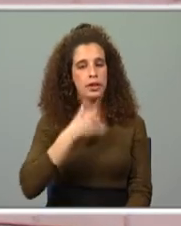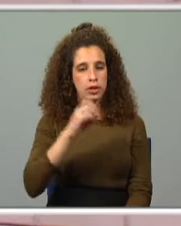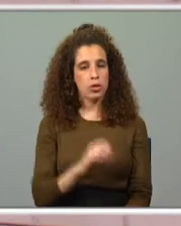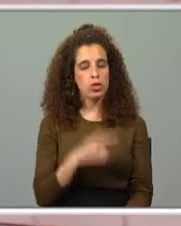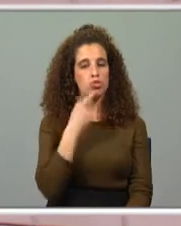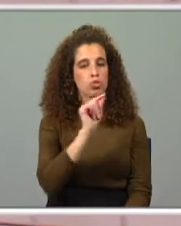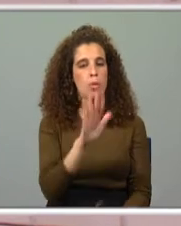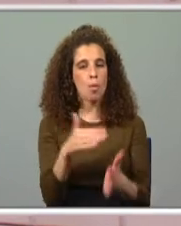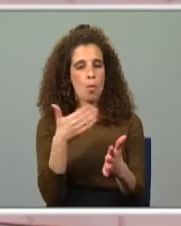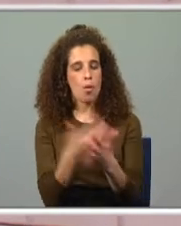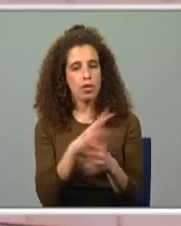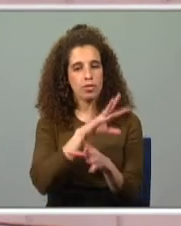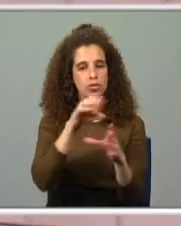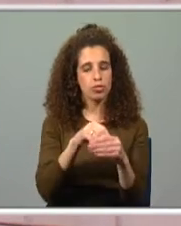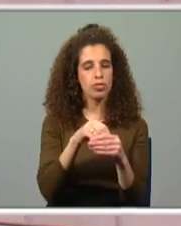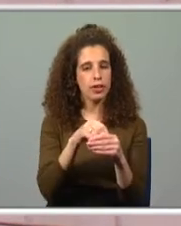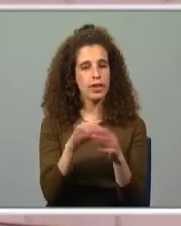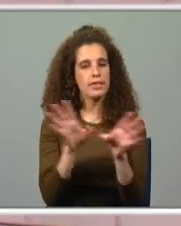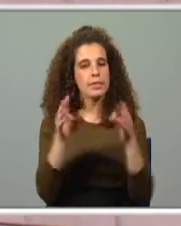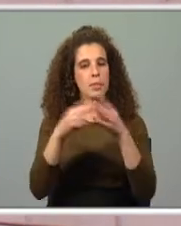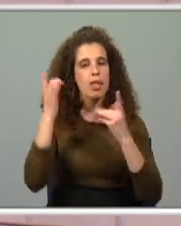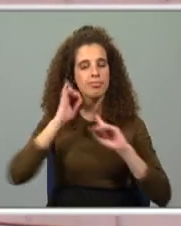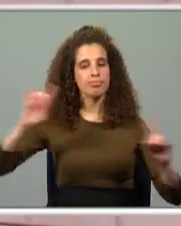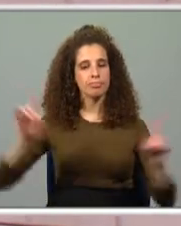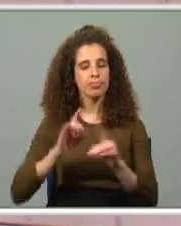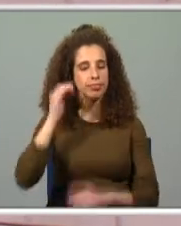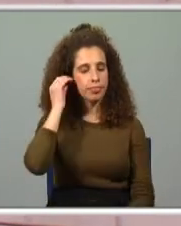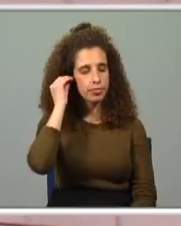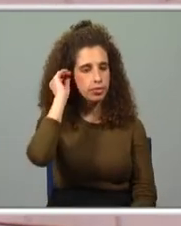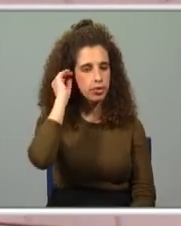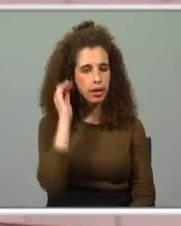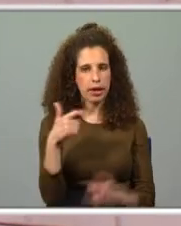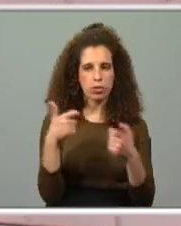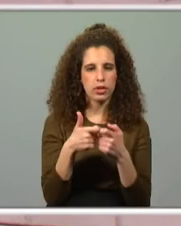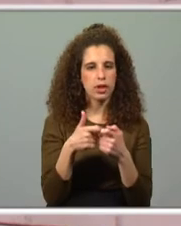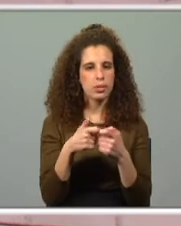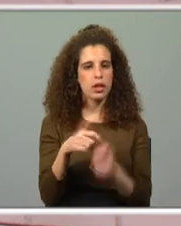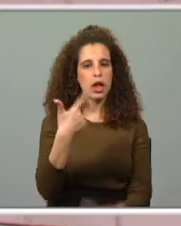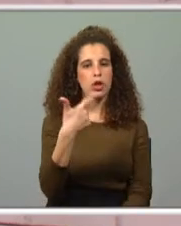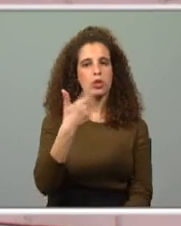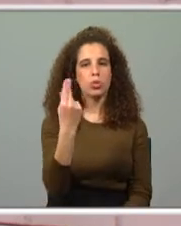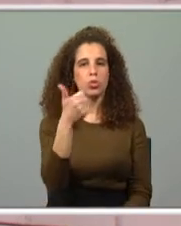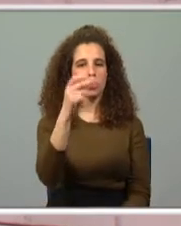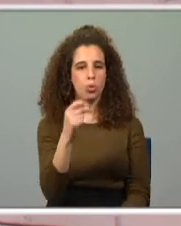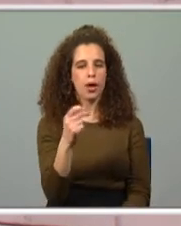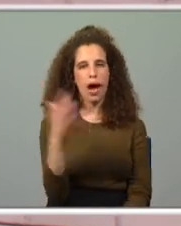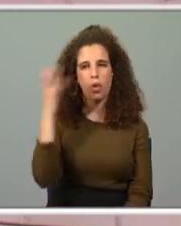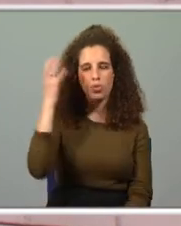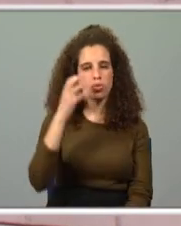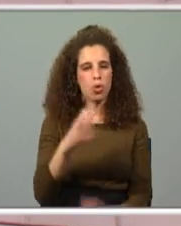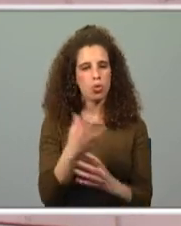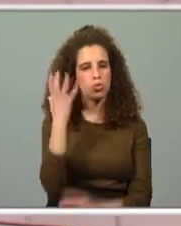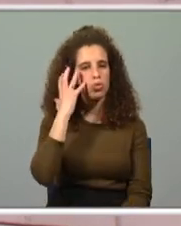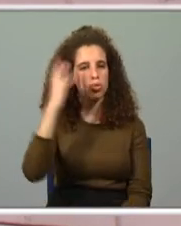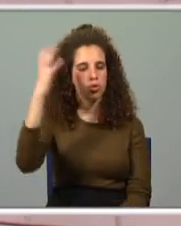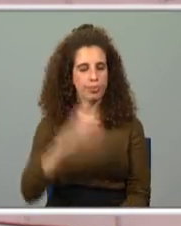muito em contexto de bandas filarmónicas, tal e qual como o texto fala. E é um género de tuba. Tem a ver com a altura do som, e o bombardino